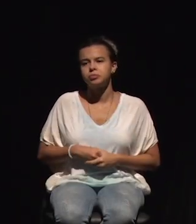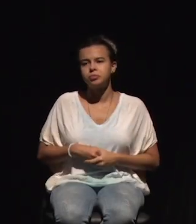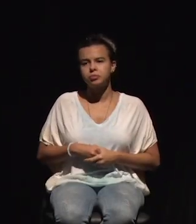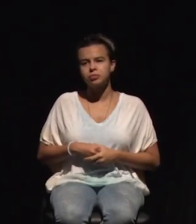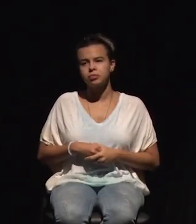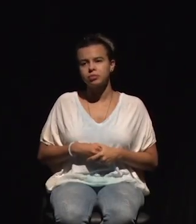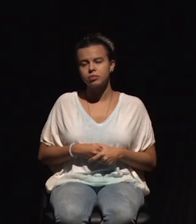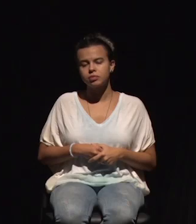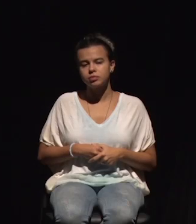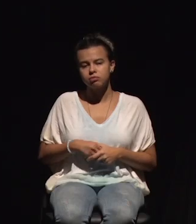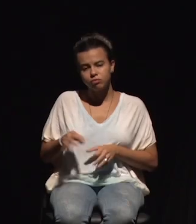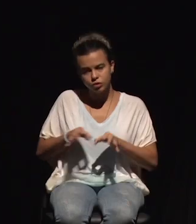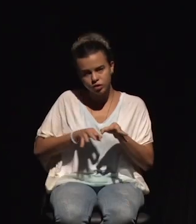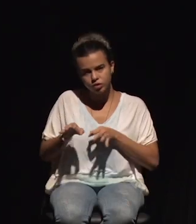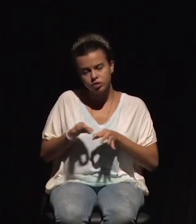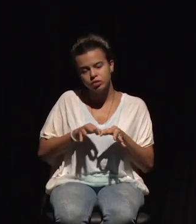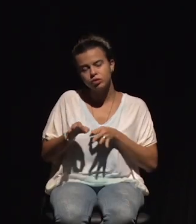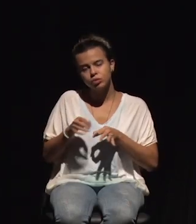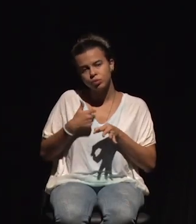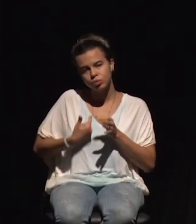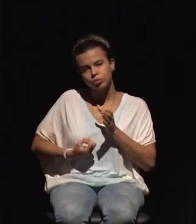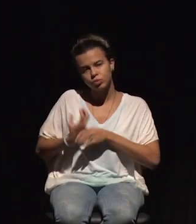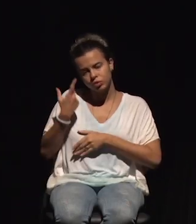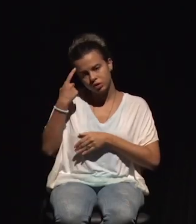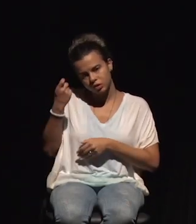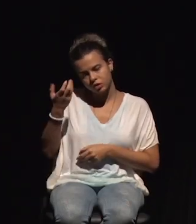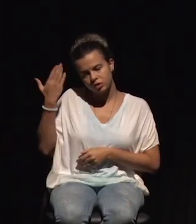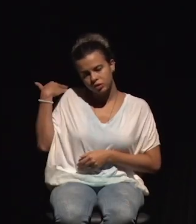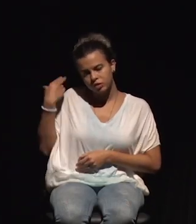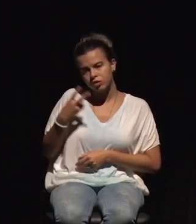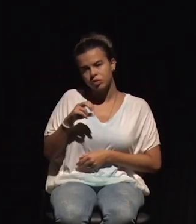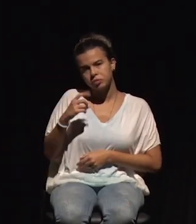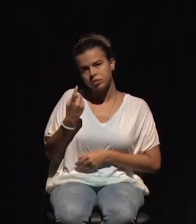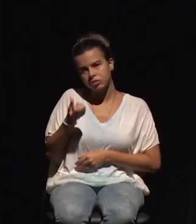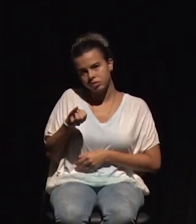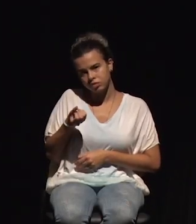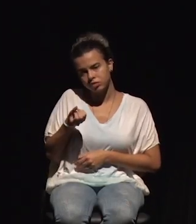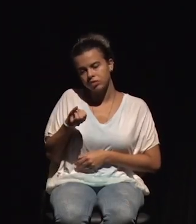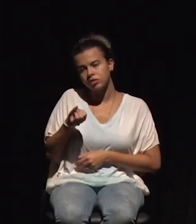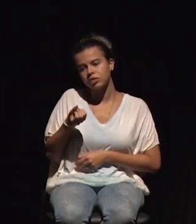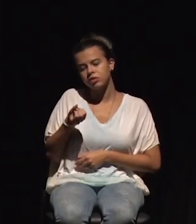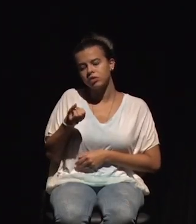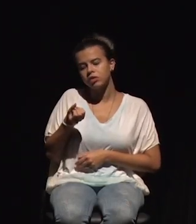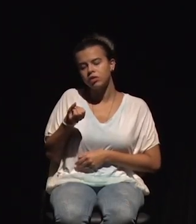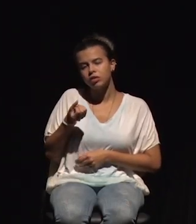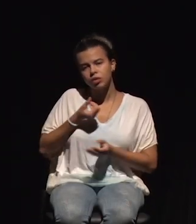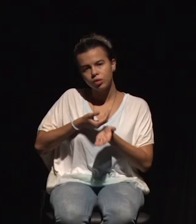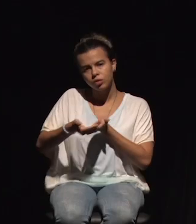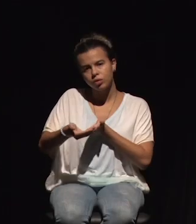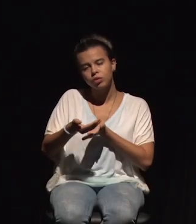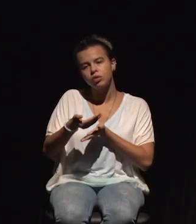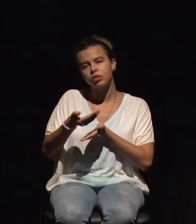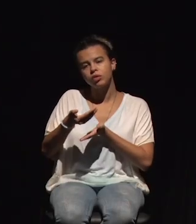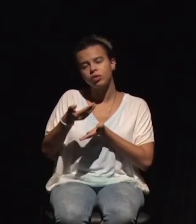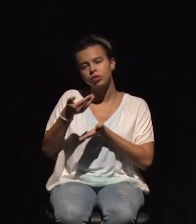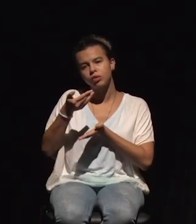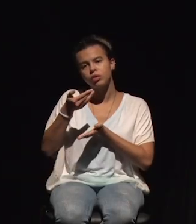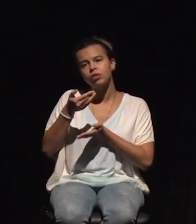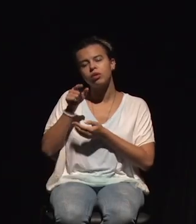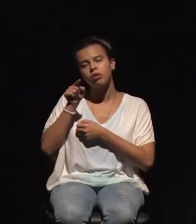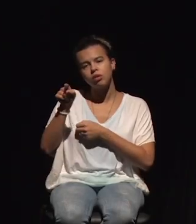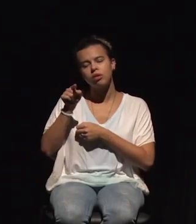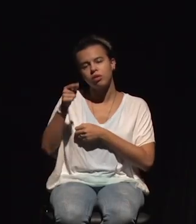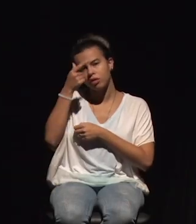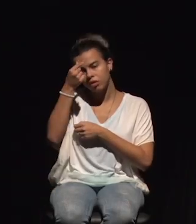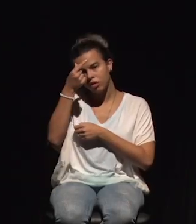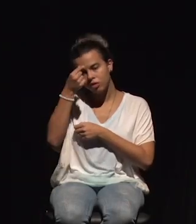é um projeto que eu desenvolvi em 2016 que na verdade começou na universidade como uma